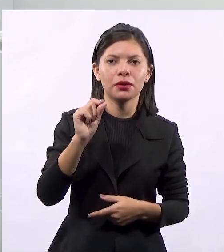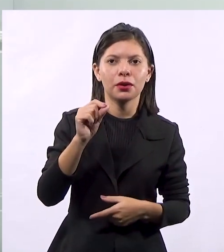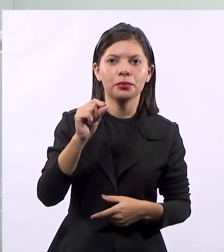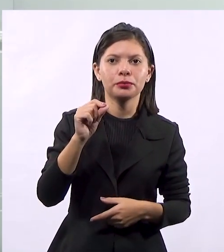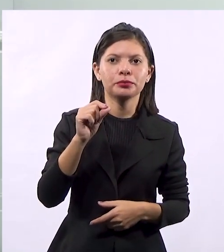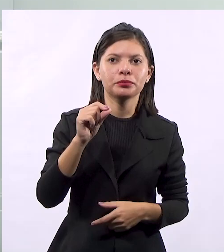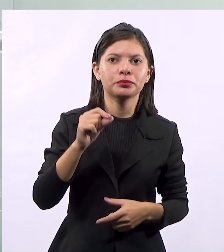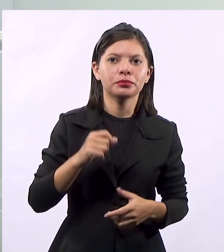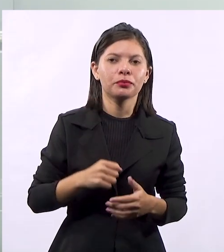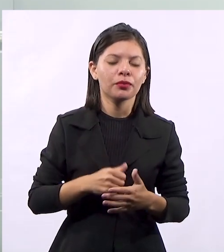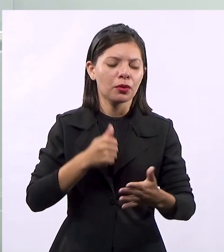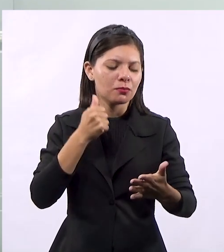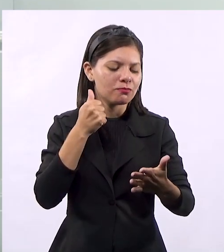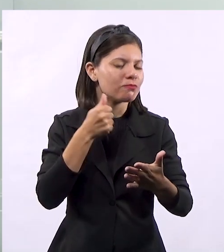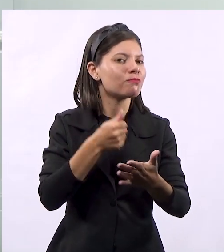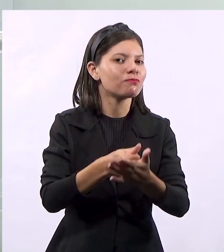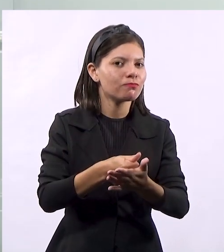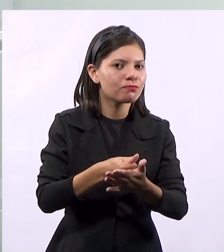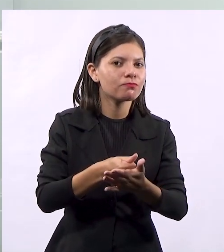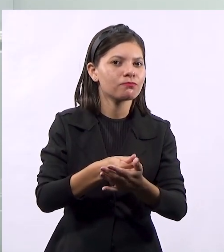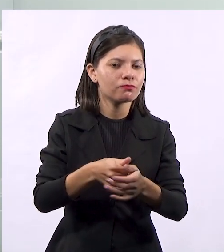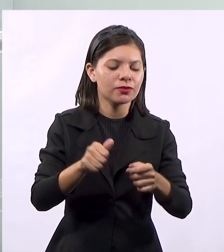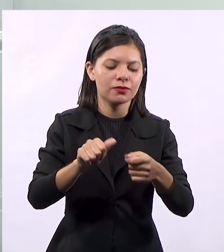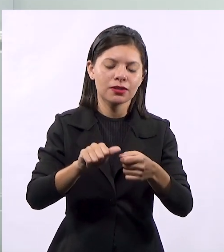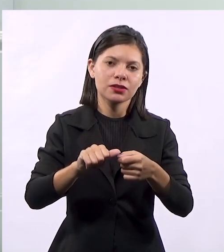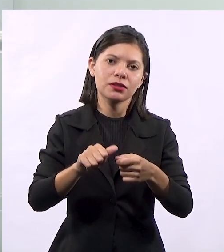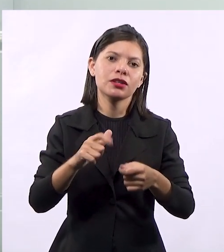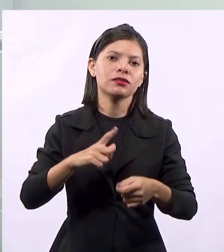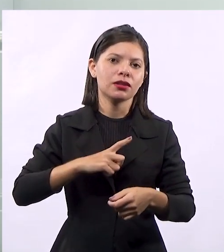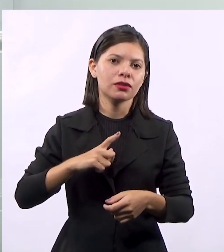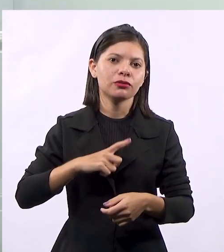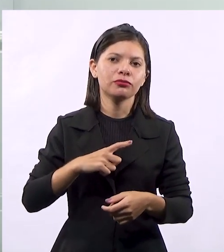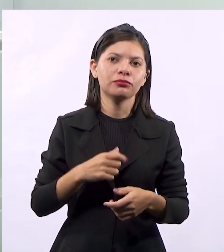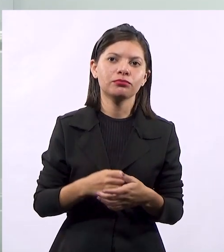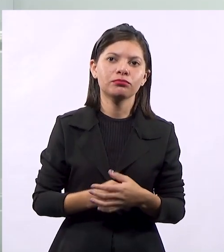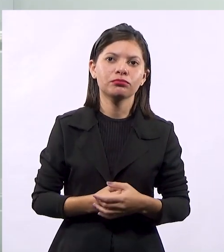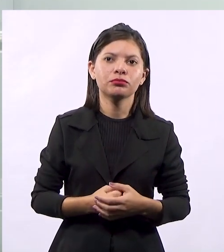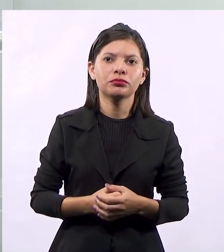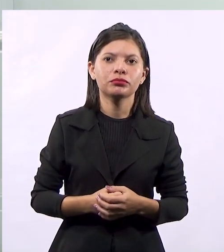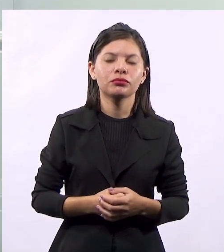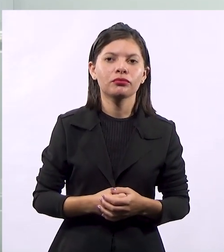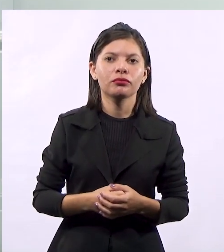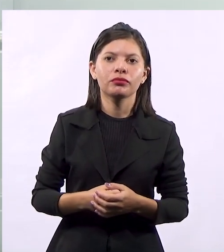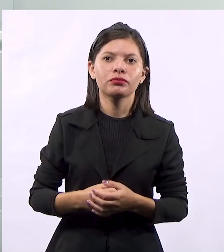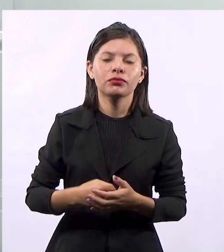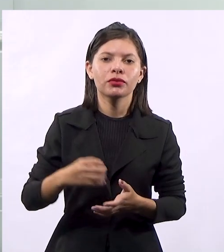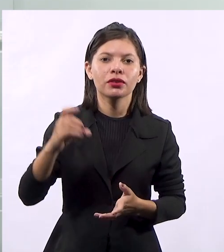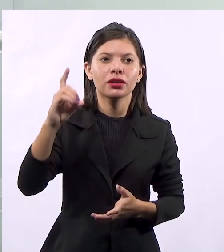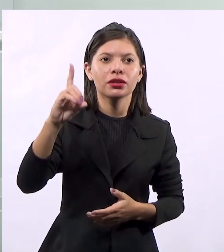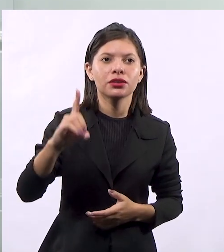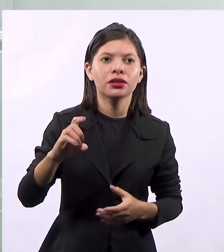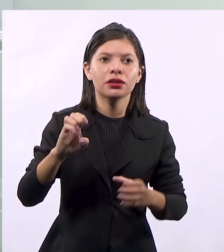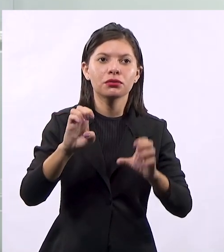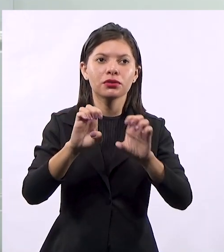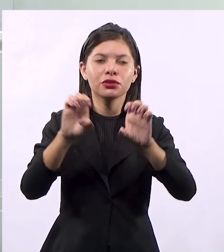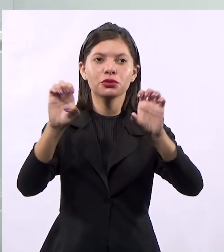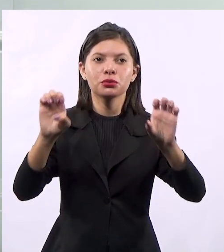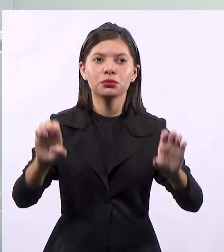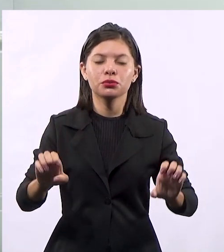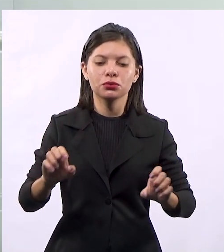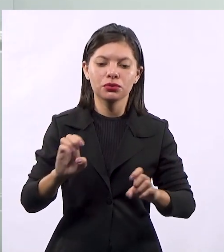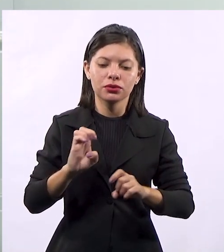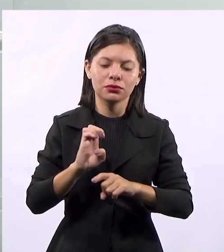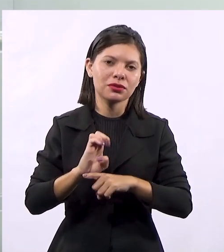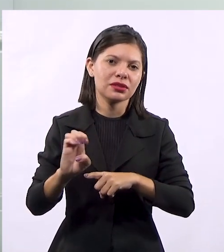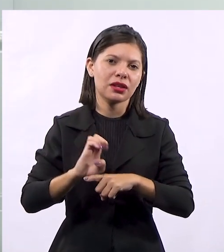instrução, ou seja, a educação, é um direito fundamental. É um direito... E olha que, na verdade, às vezes a legislação,